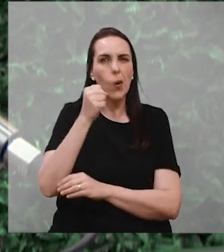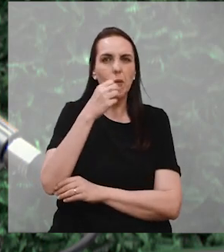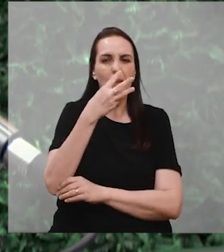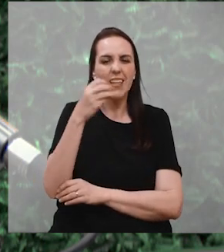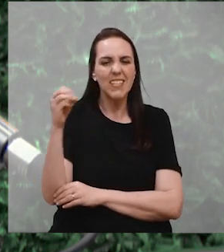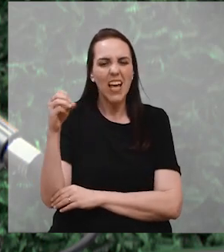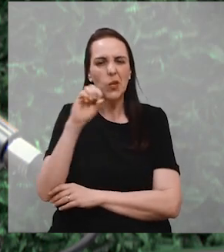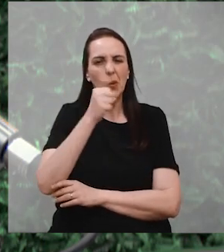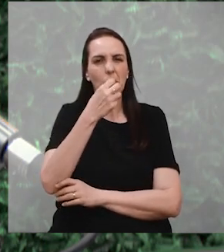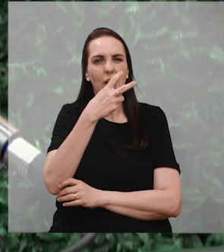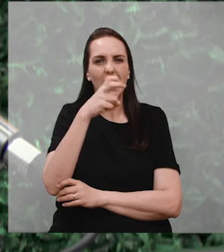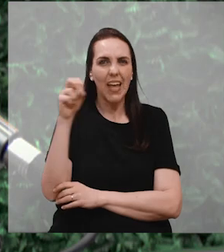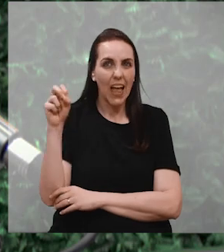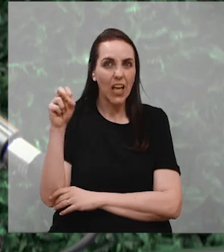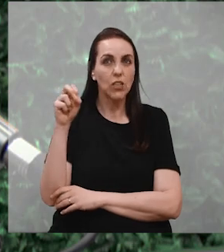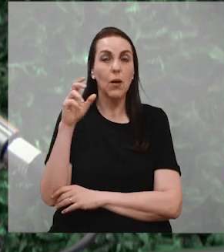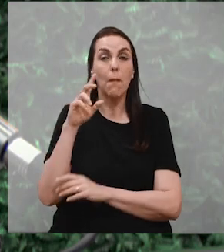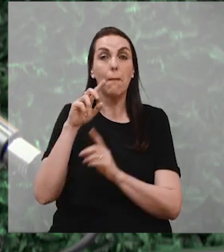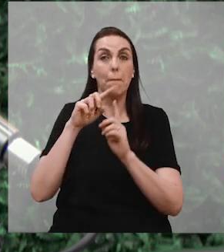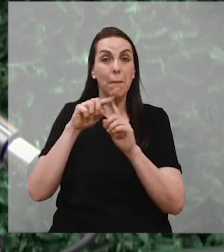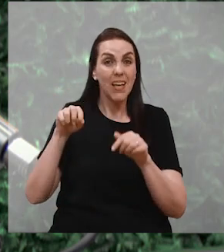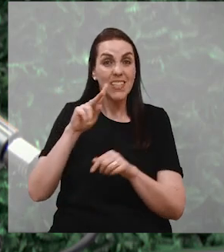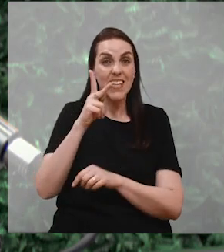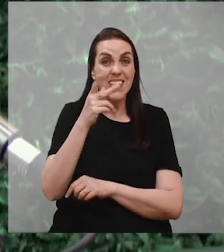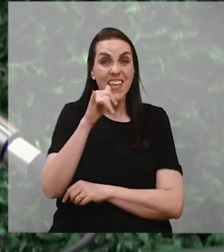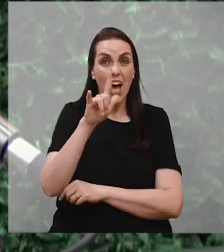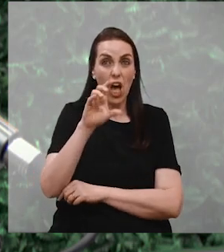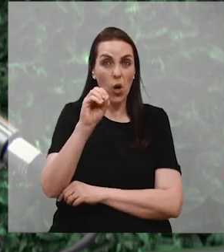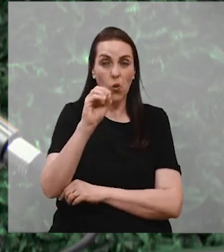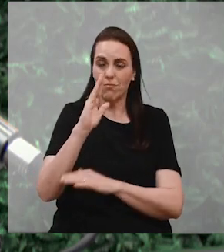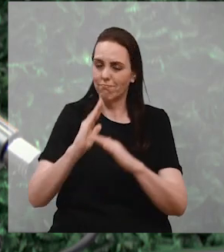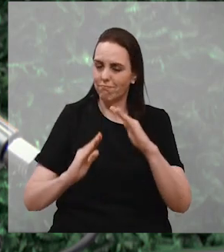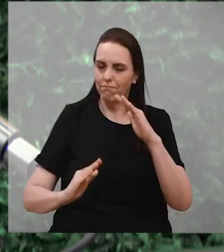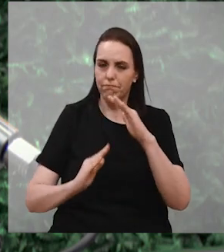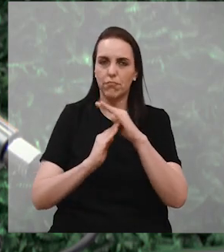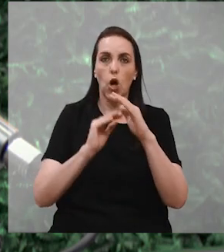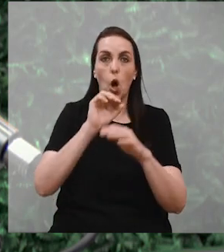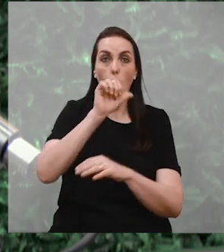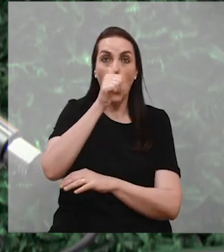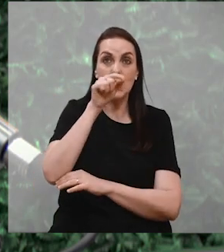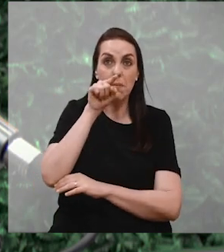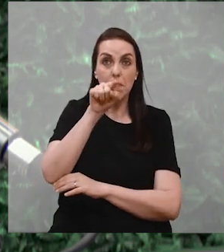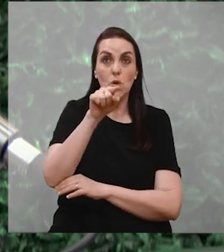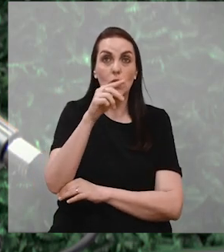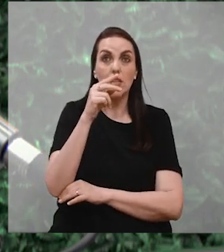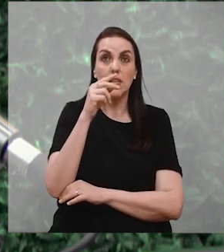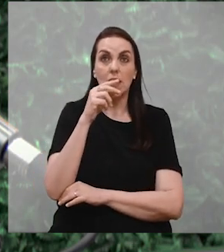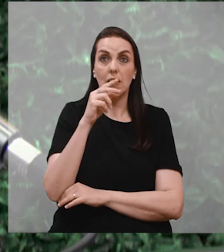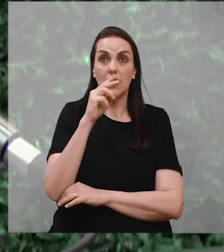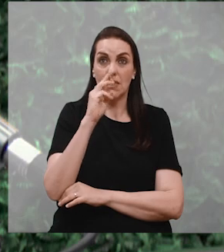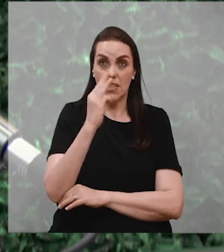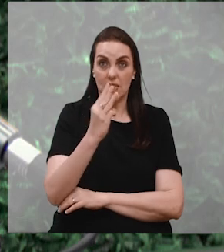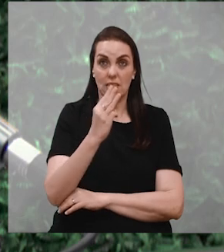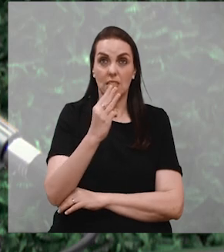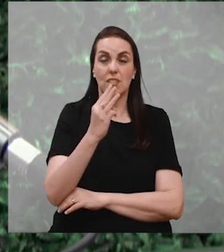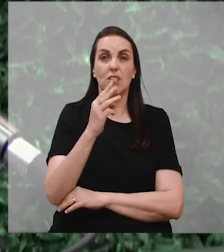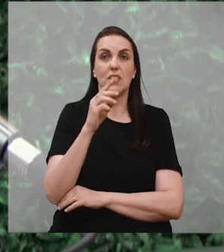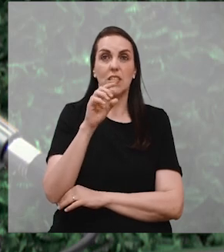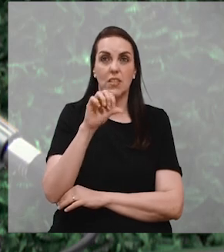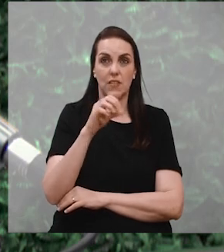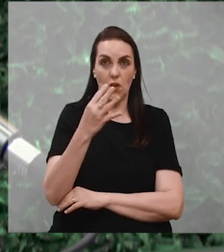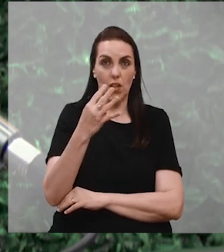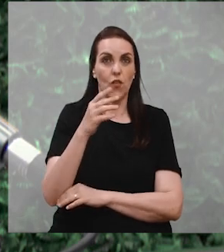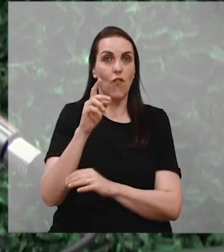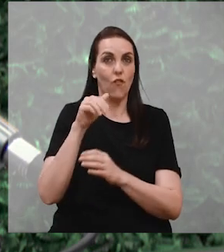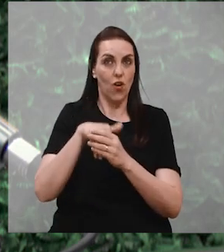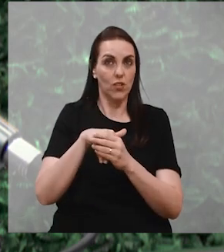ou 8.500, eu não me recordo, mas o Iago fez a marca, então, de 11.304 votos.